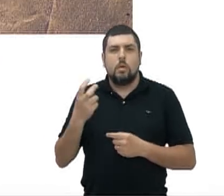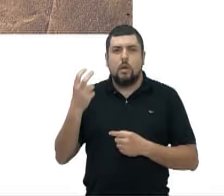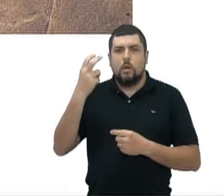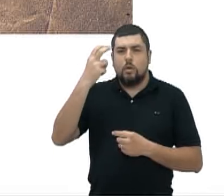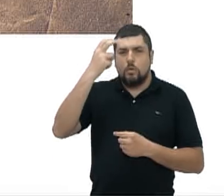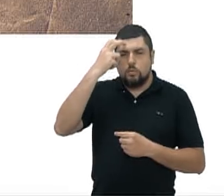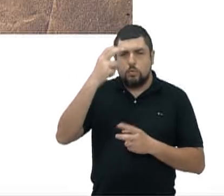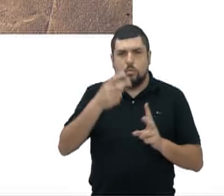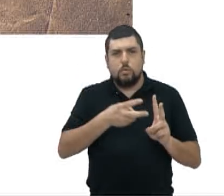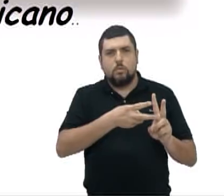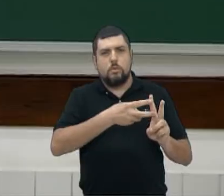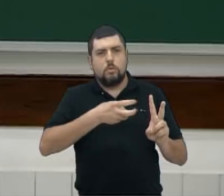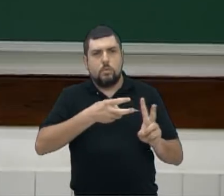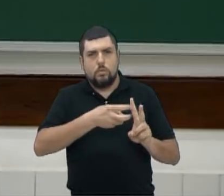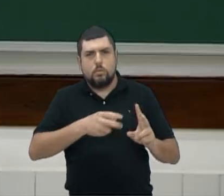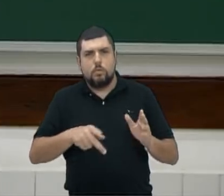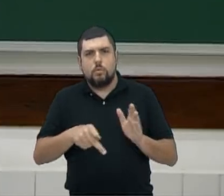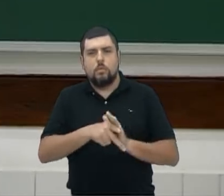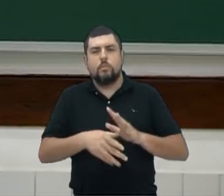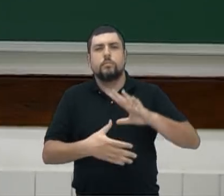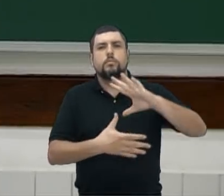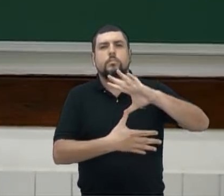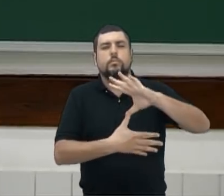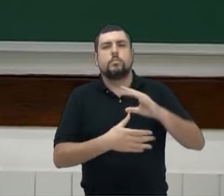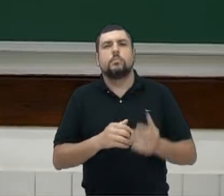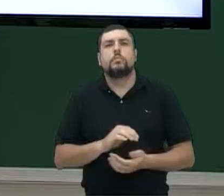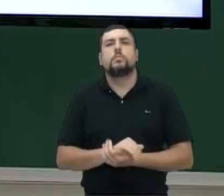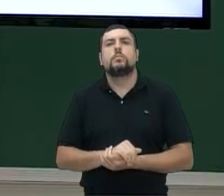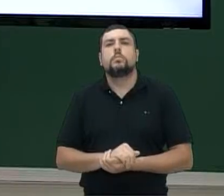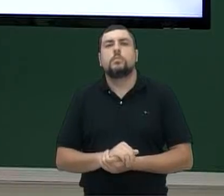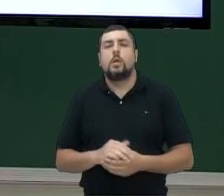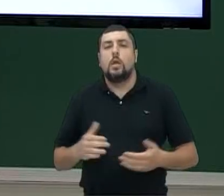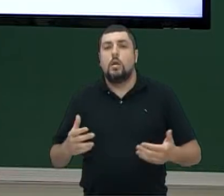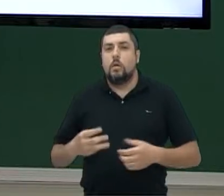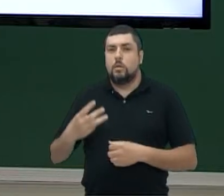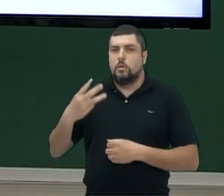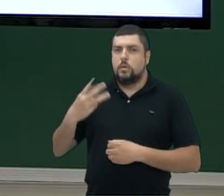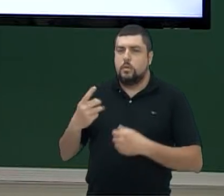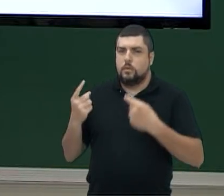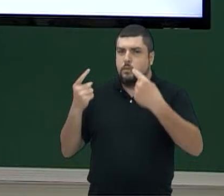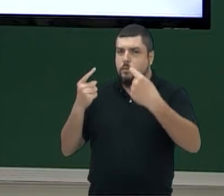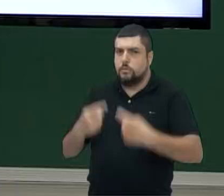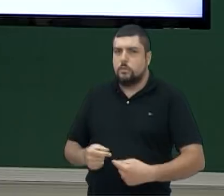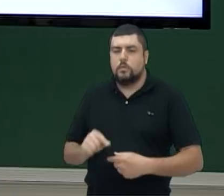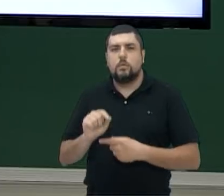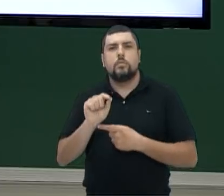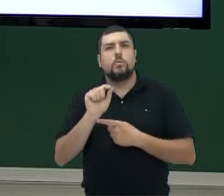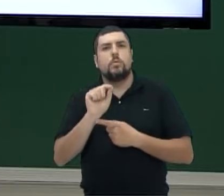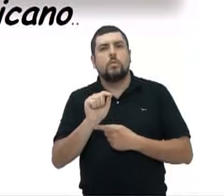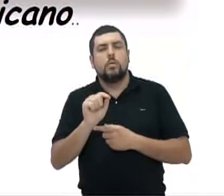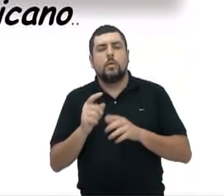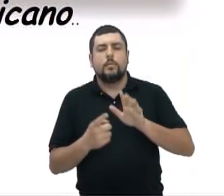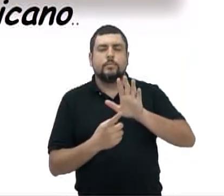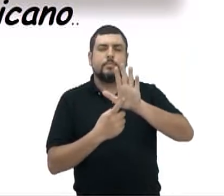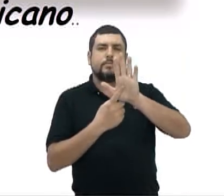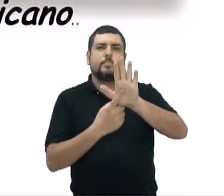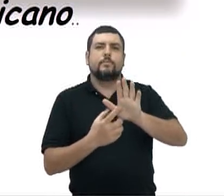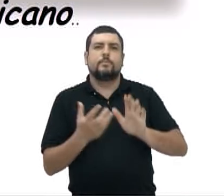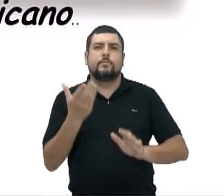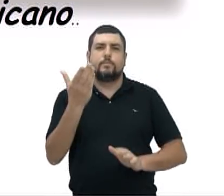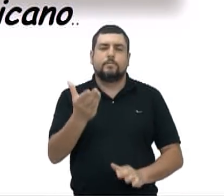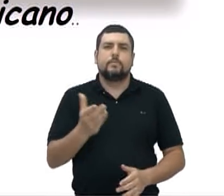dos nativos americanos. E agora, nosso terceiro quiz, que vai aparecer aí na tela para